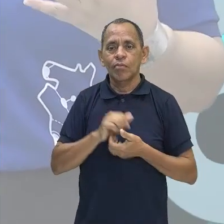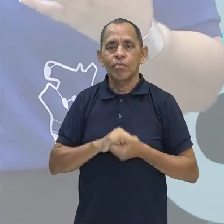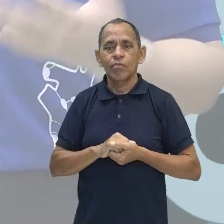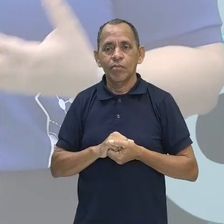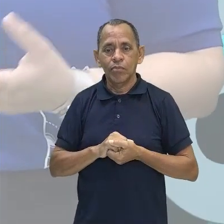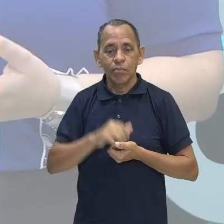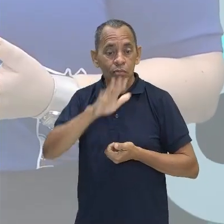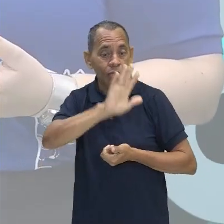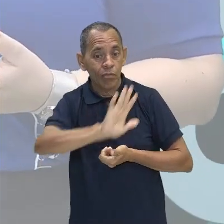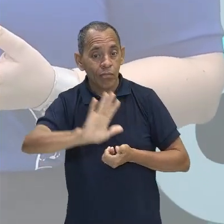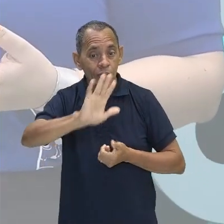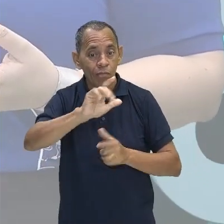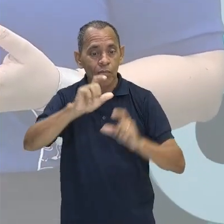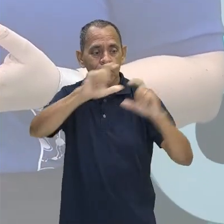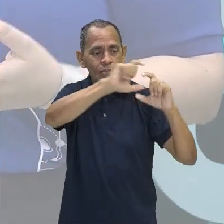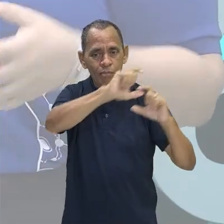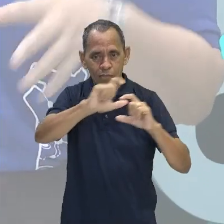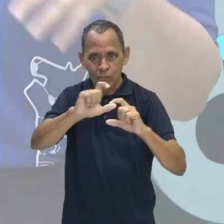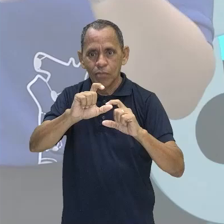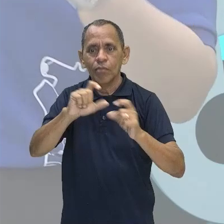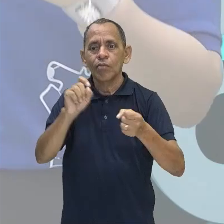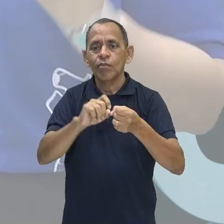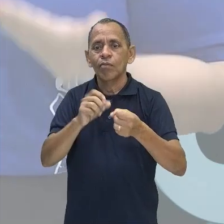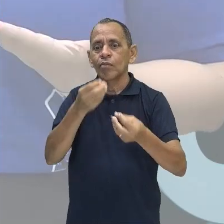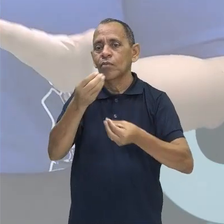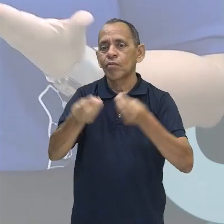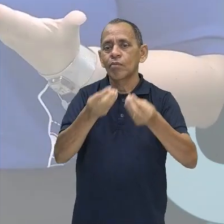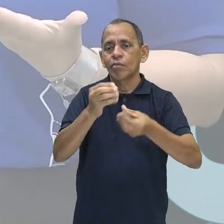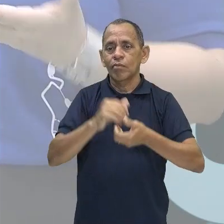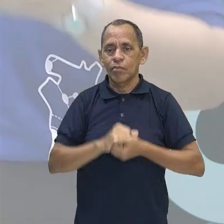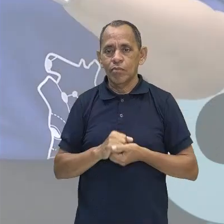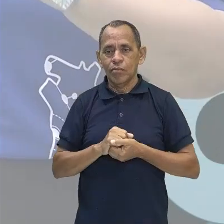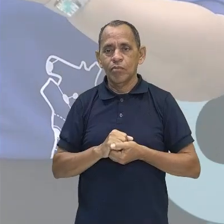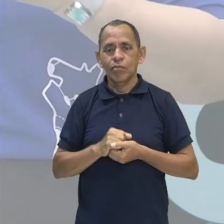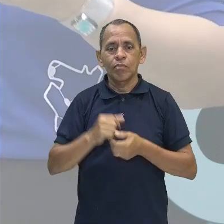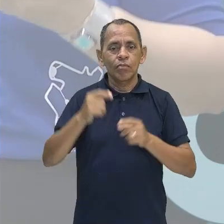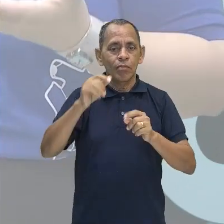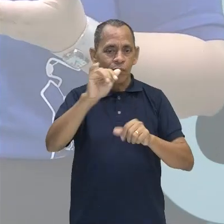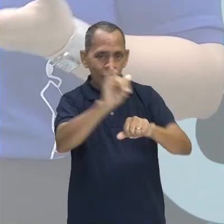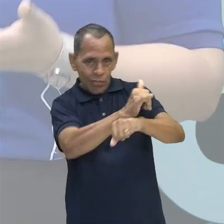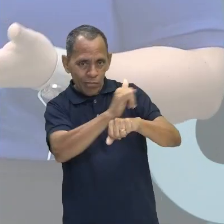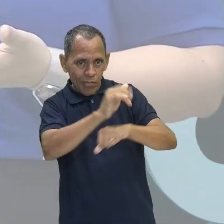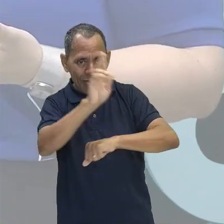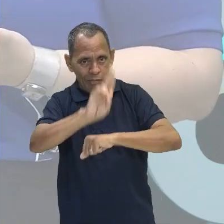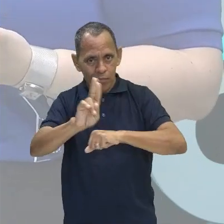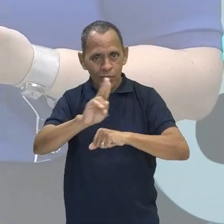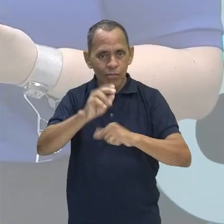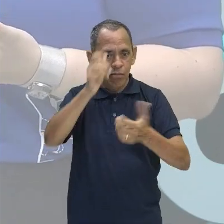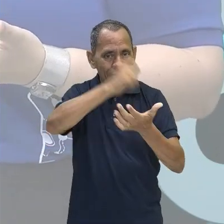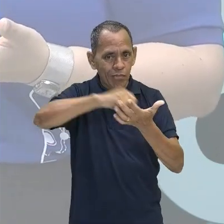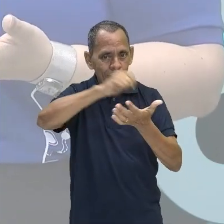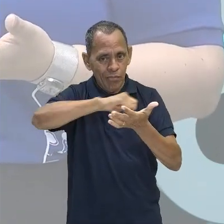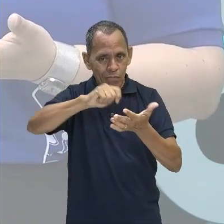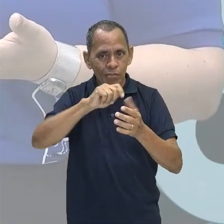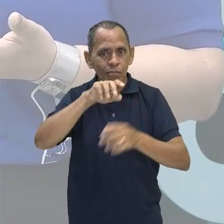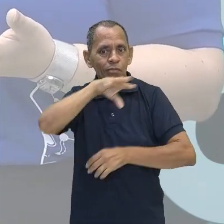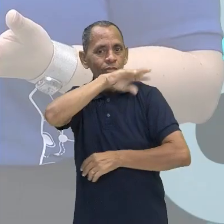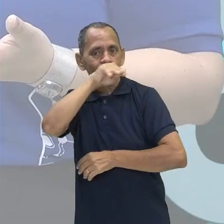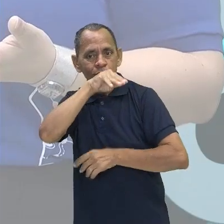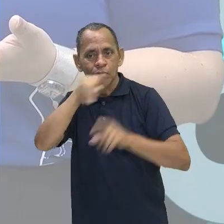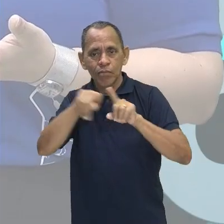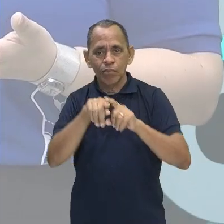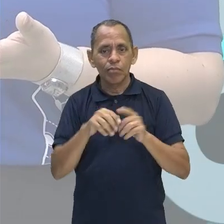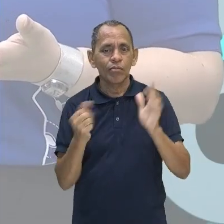do desenho, e isso faz com que, na forma escrita, ou seja, na parte verbal, os marcadores